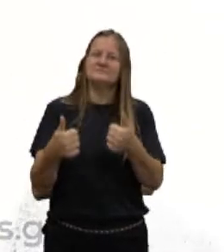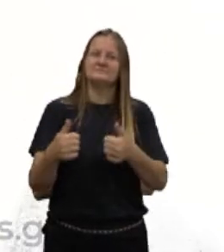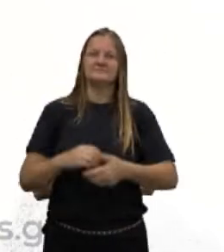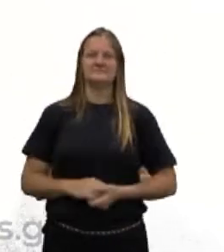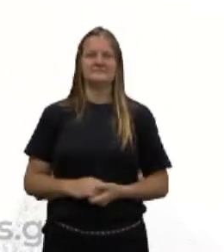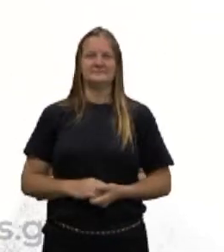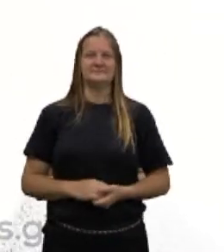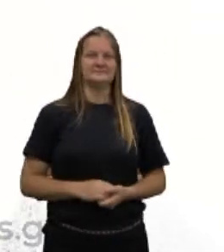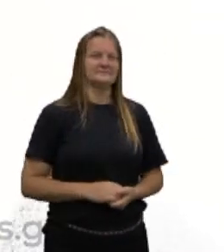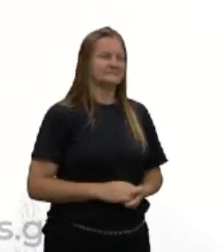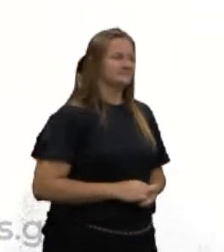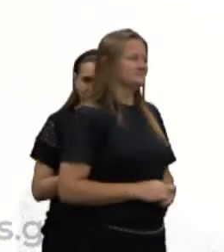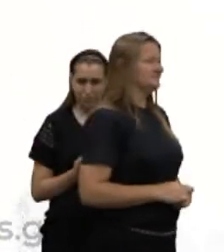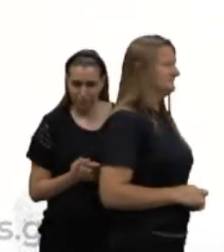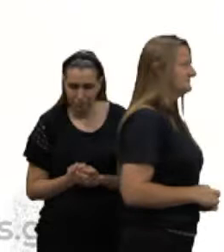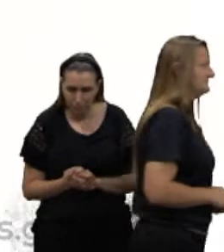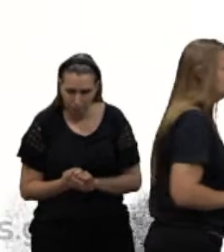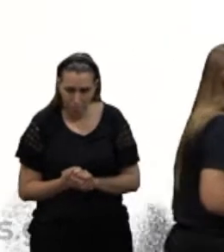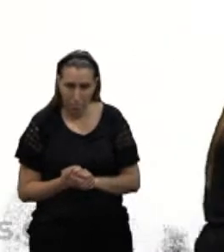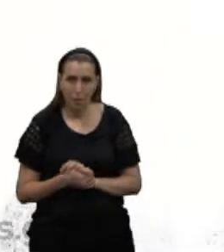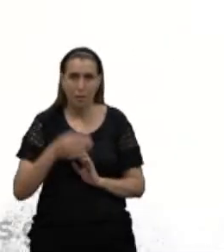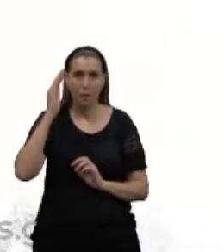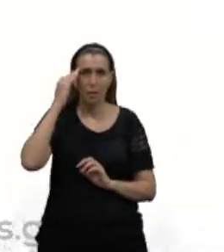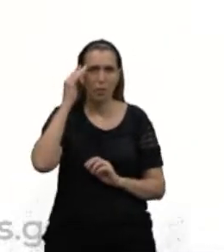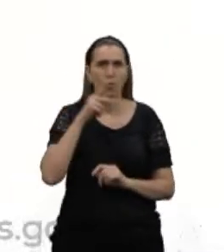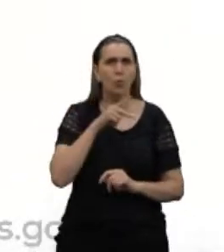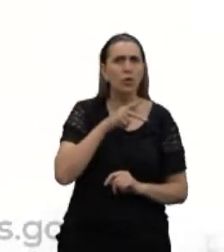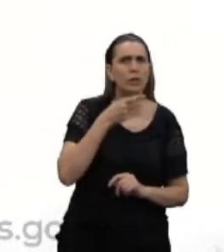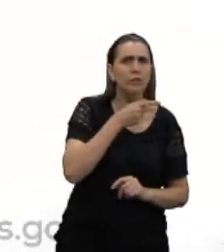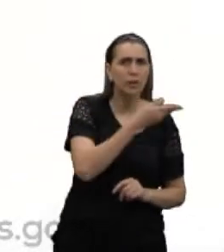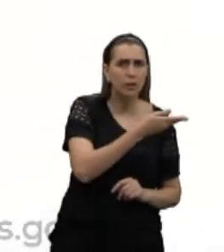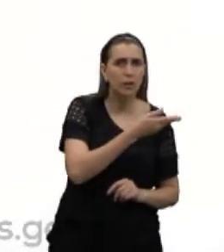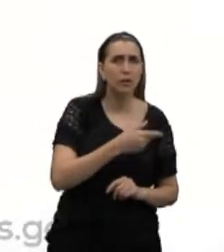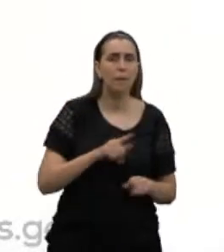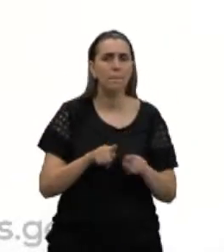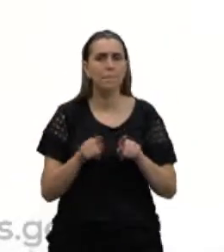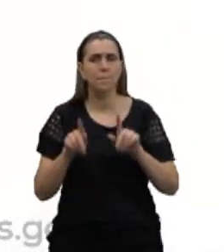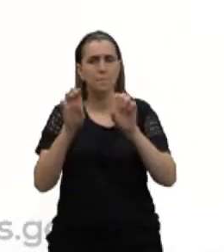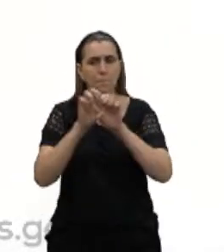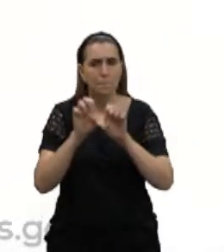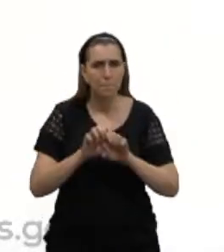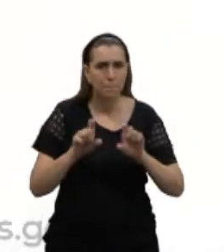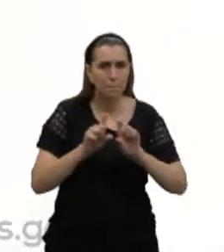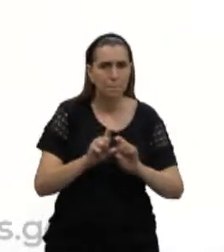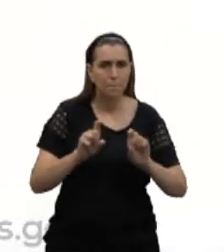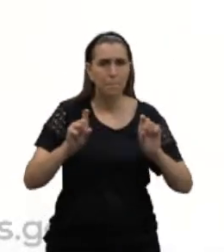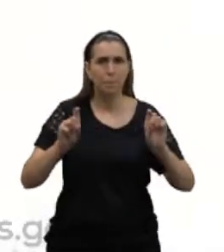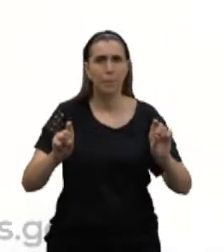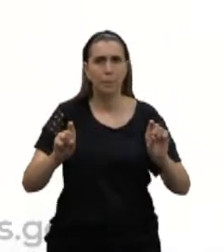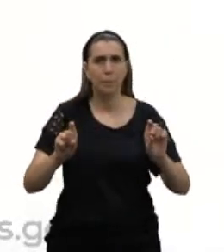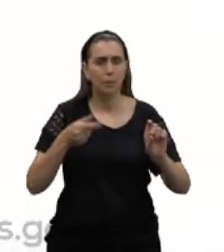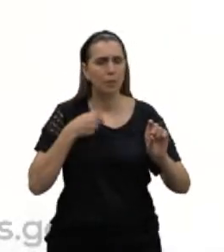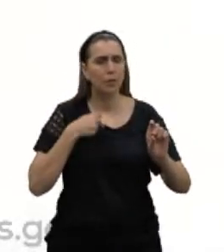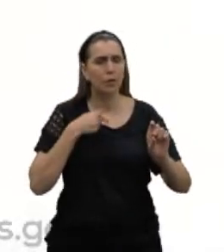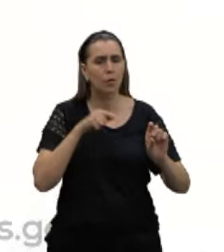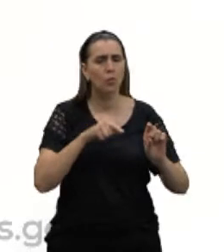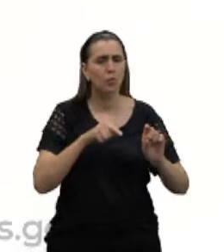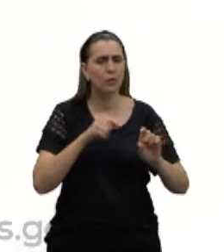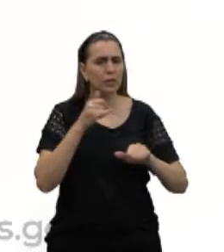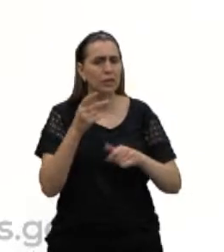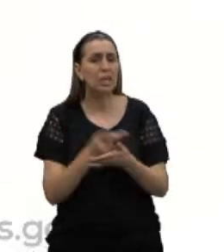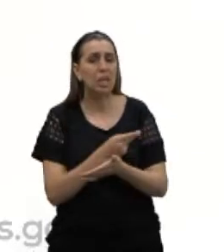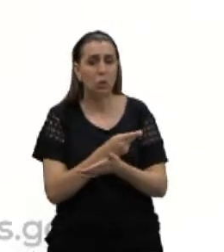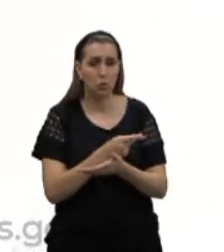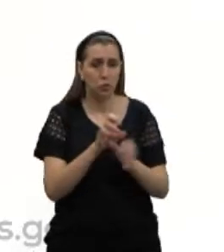na... tu entende o que ele está dizendo. Isso. Né? Mas na estrutura da frase há equívocos, há